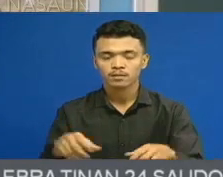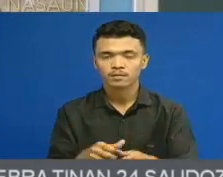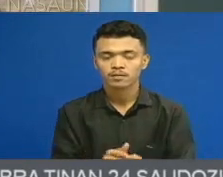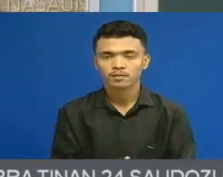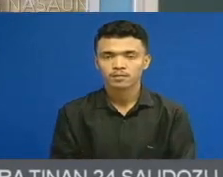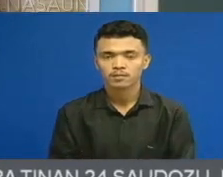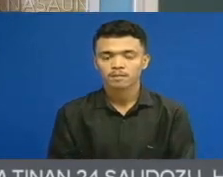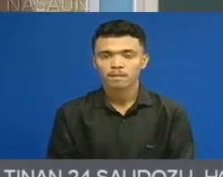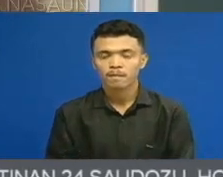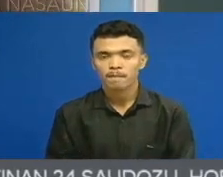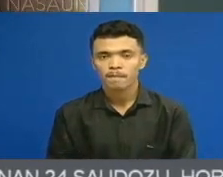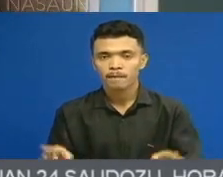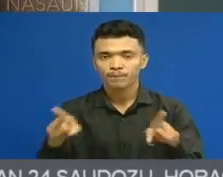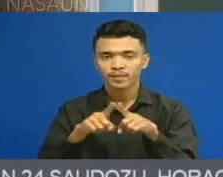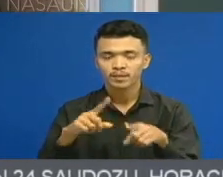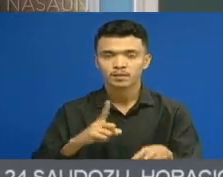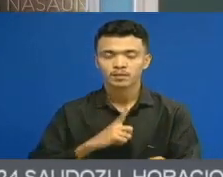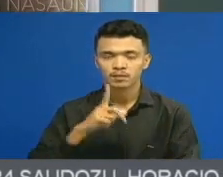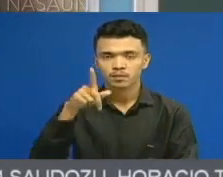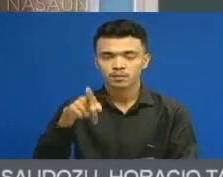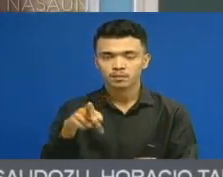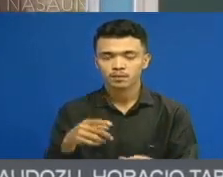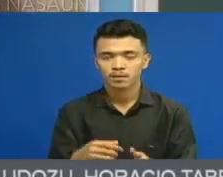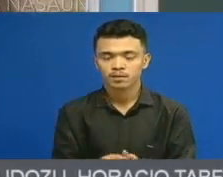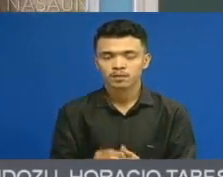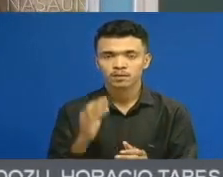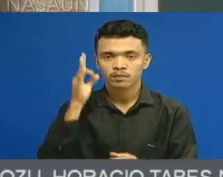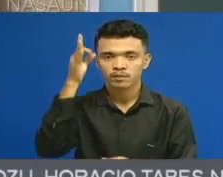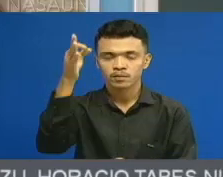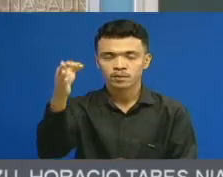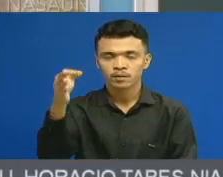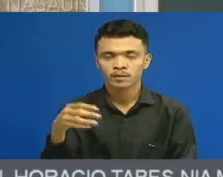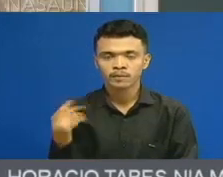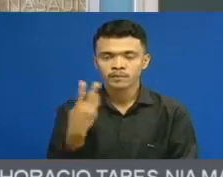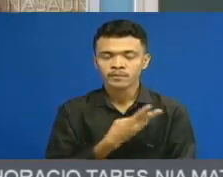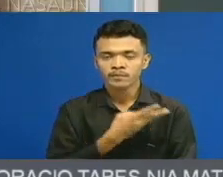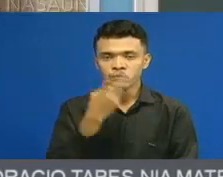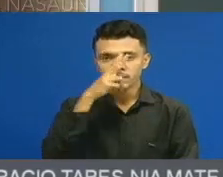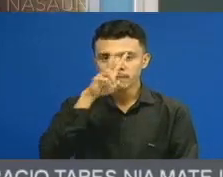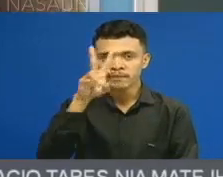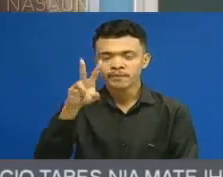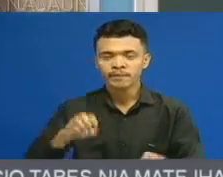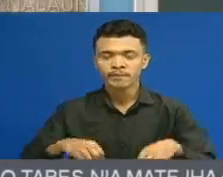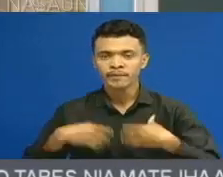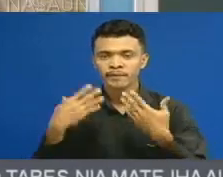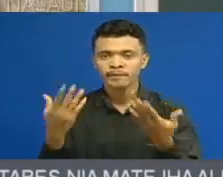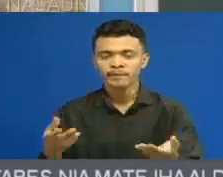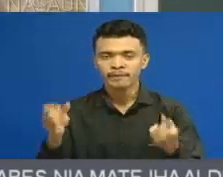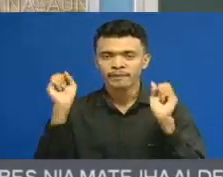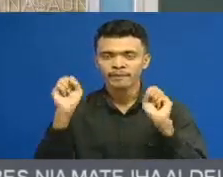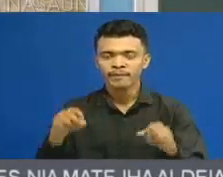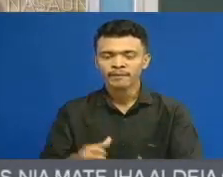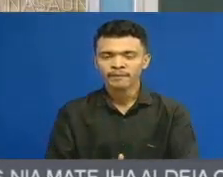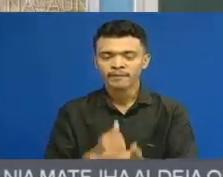iha nebe Hanesan e Los Palos nene Laran. Tarikabang baru iha futuro, Itahare, o Isapara, Itabele, Azura Malu na